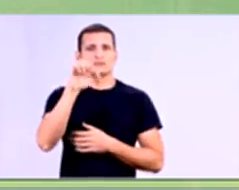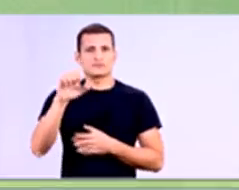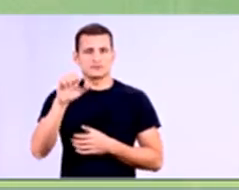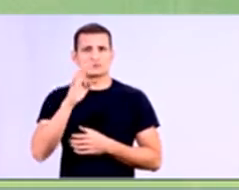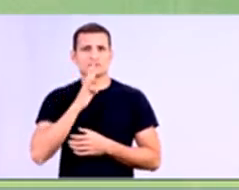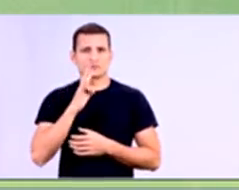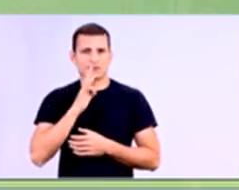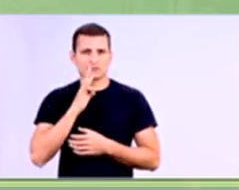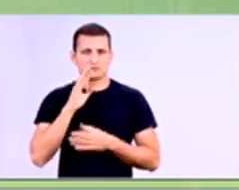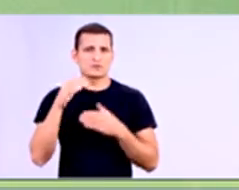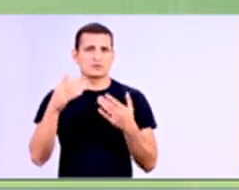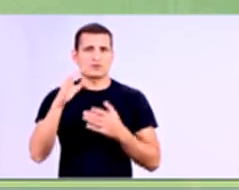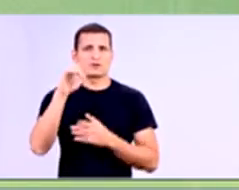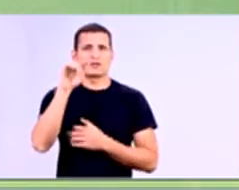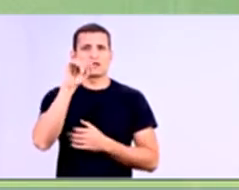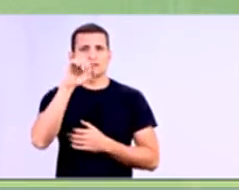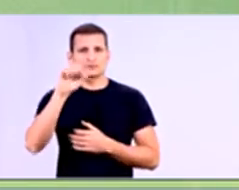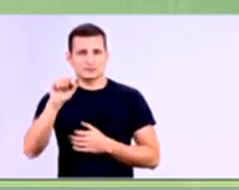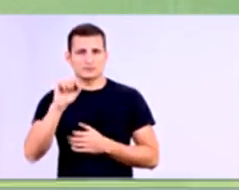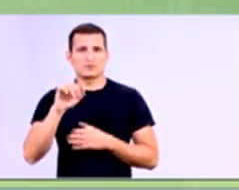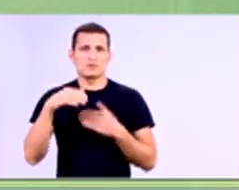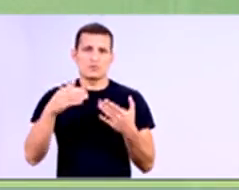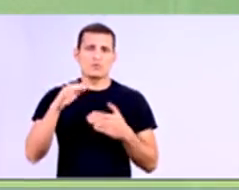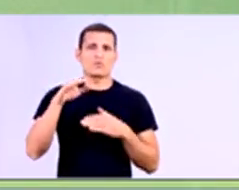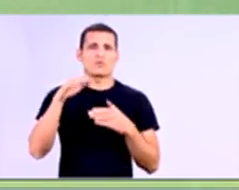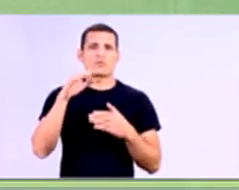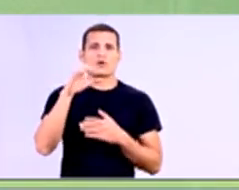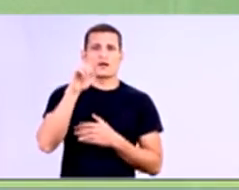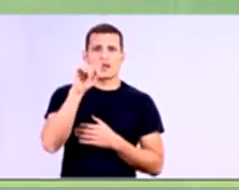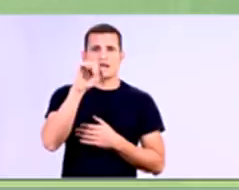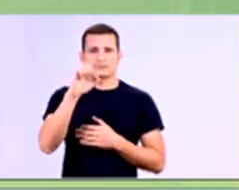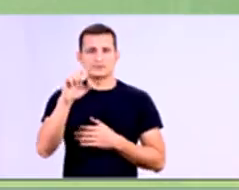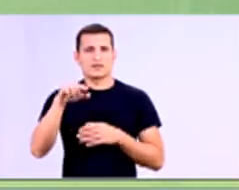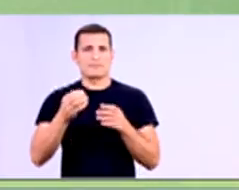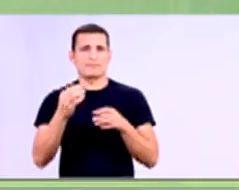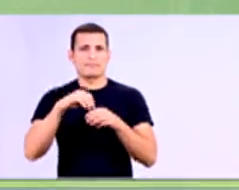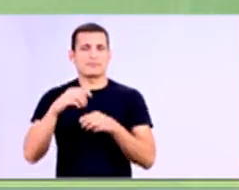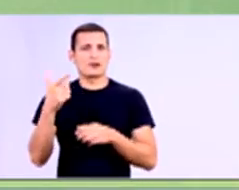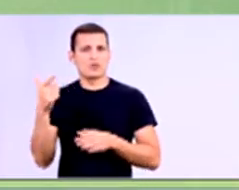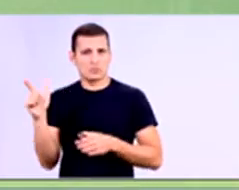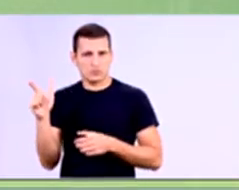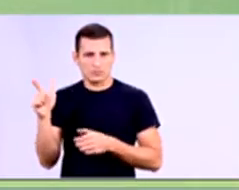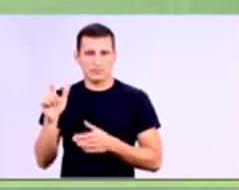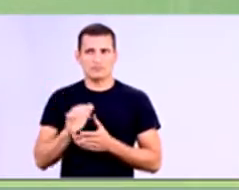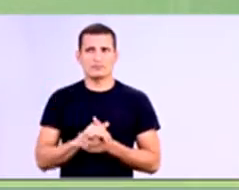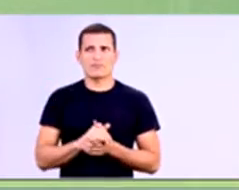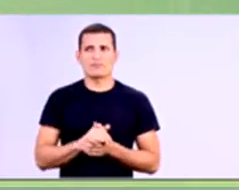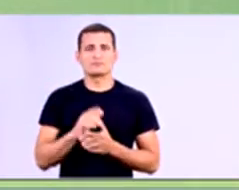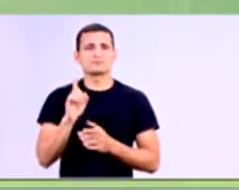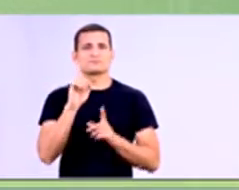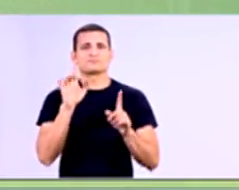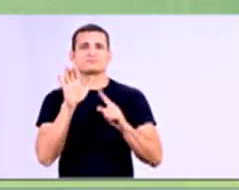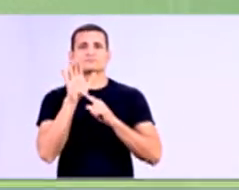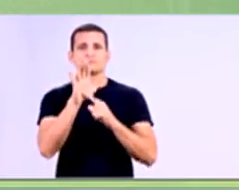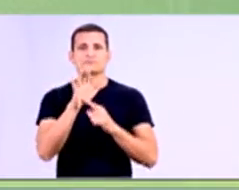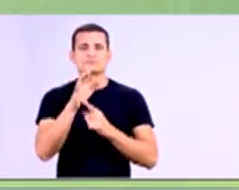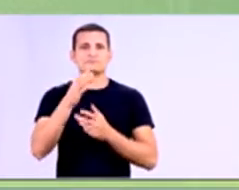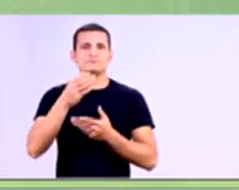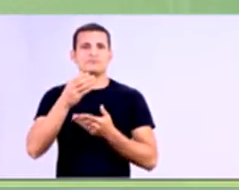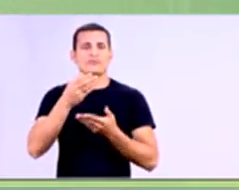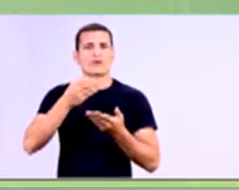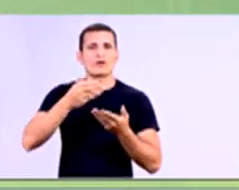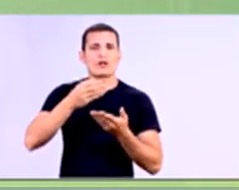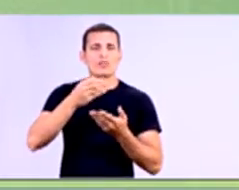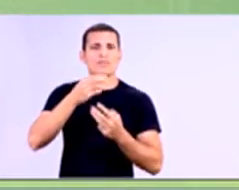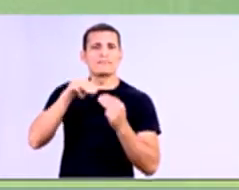quais classes ou quais classes são parte das outras, tá? Mas não mostram a troca de